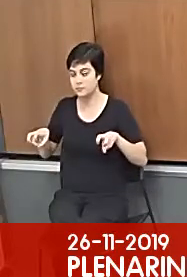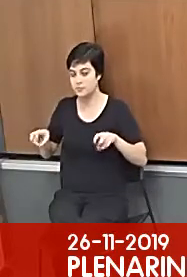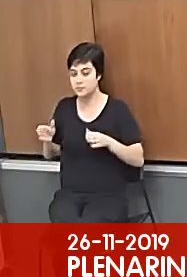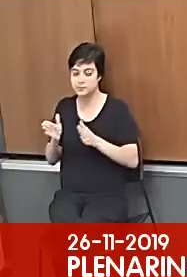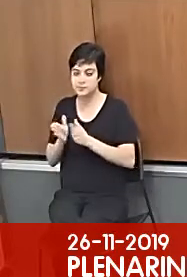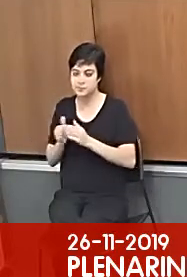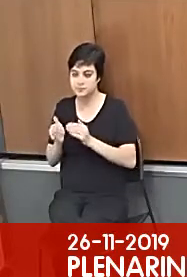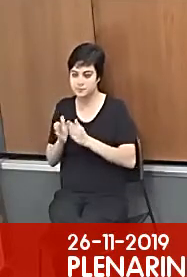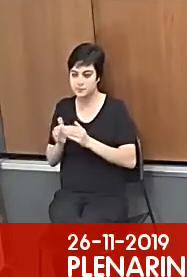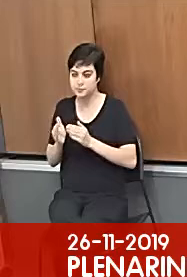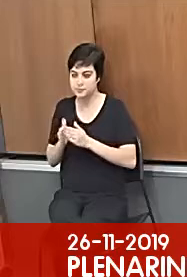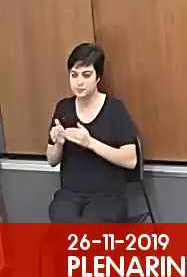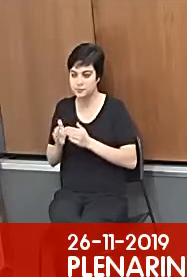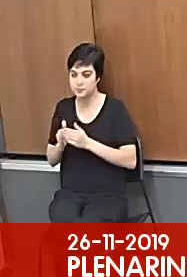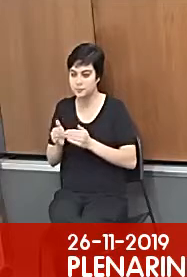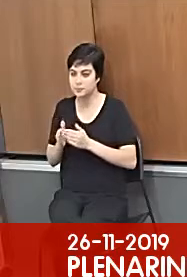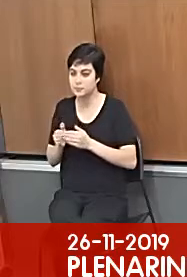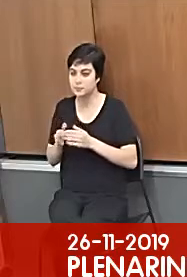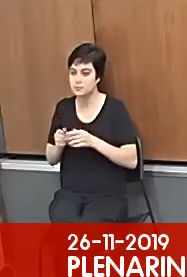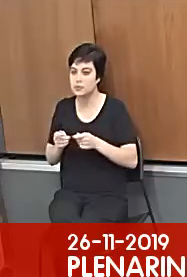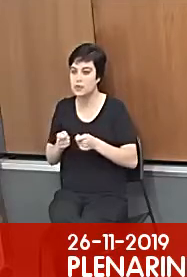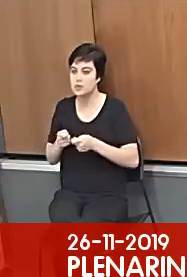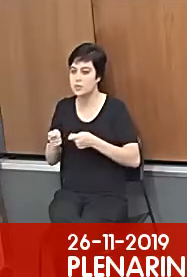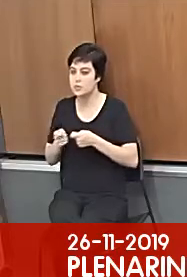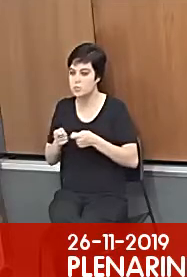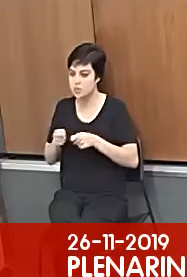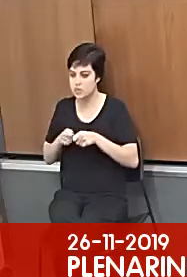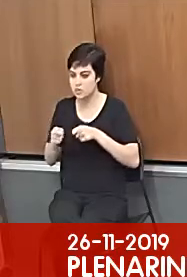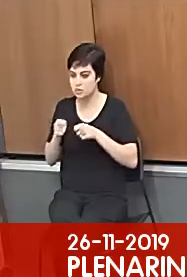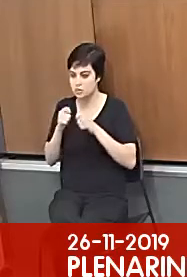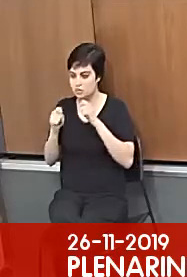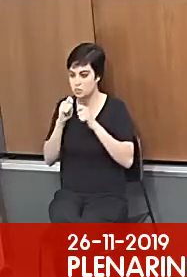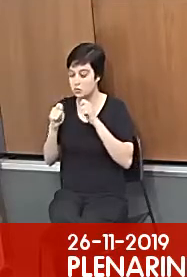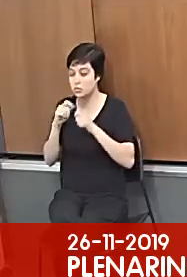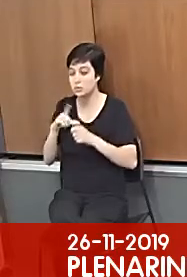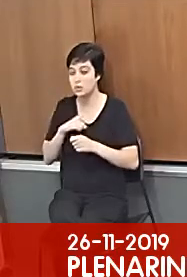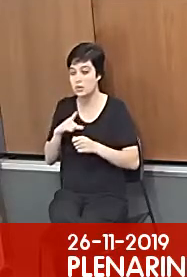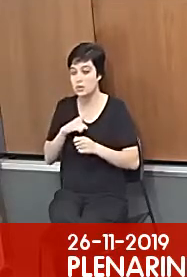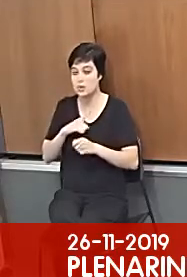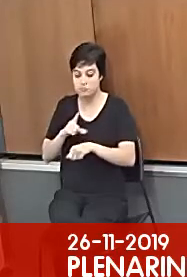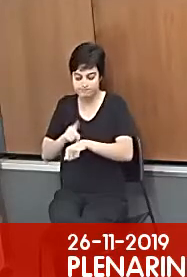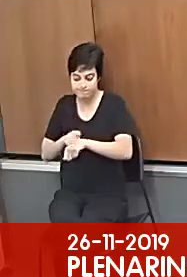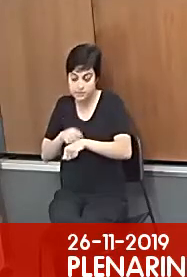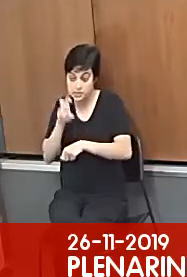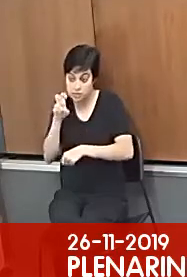nossa assessoria que cronometre 5 minutos cada fala, só para que a gente